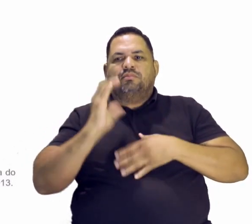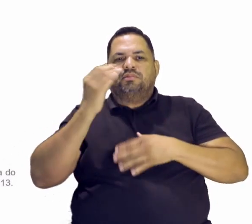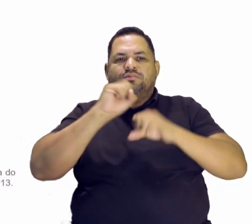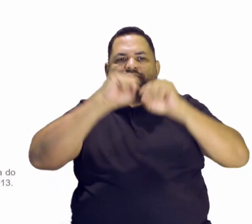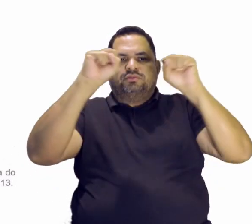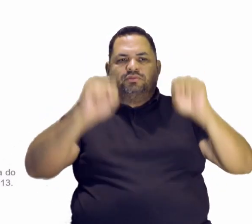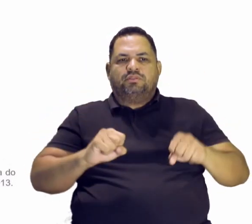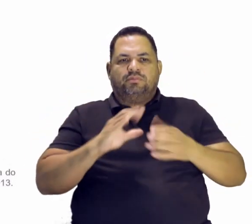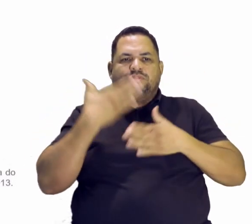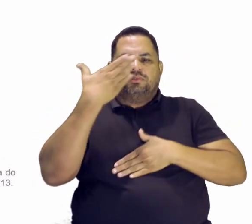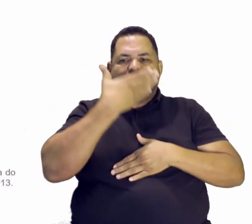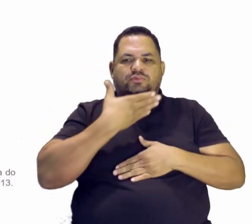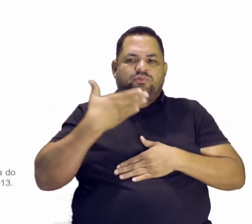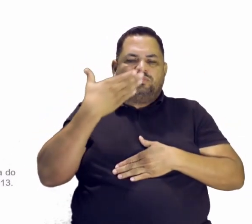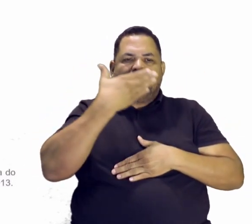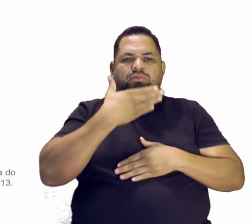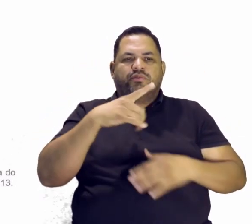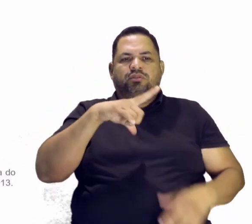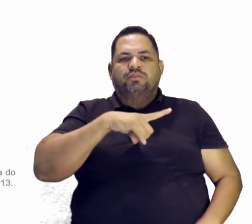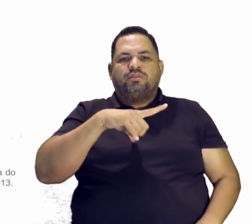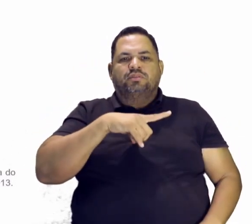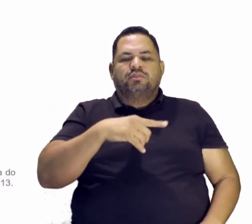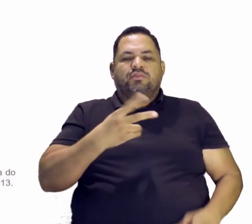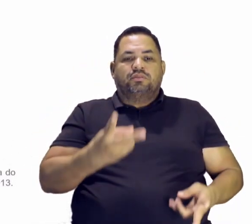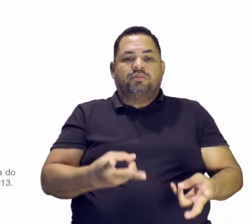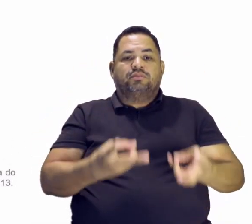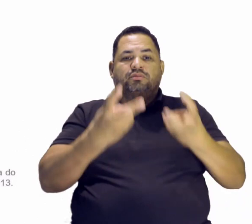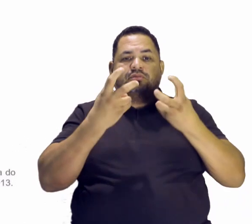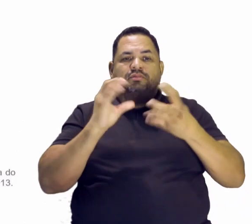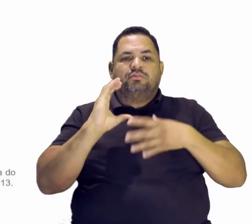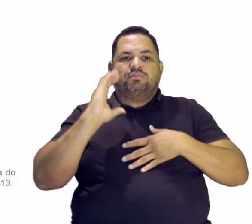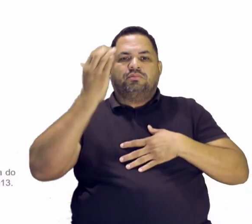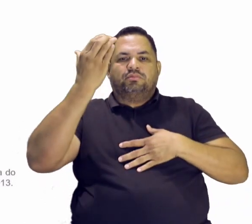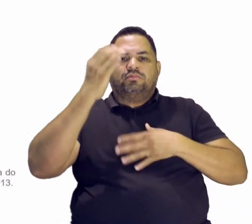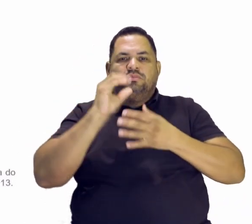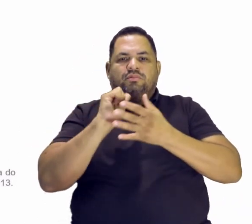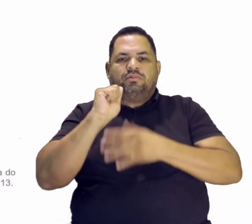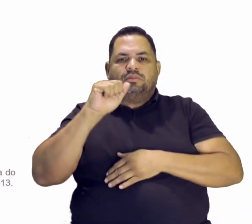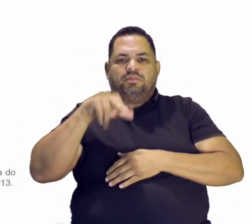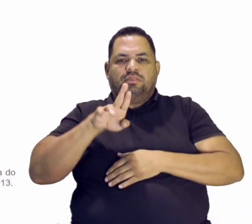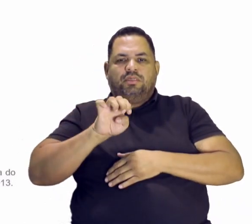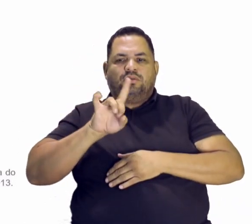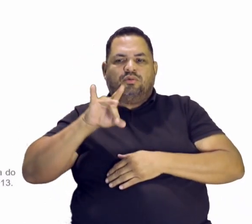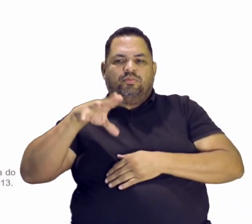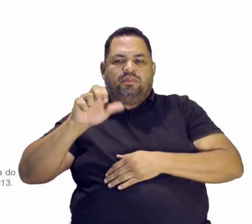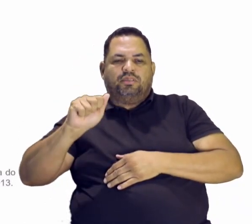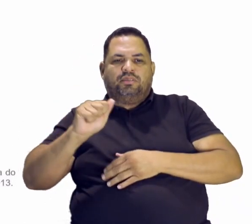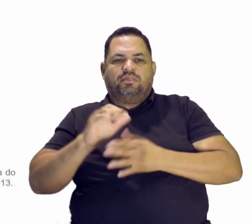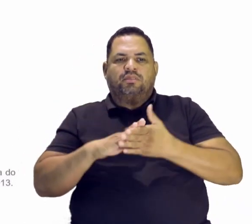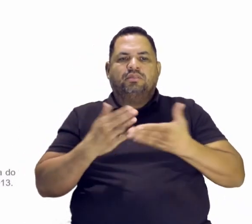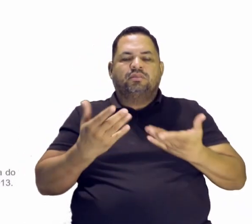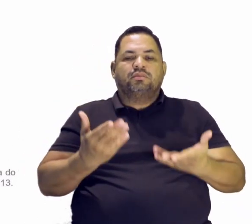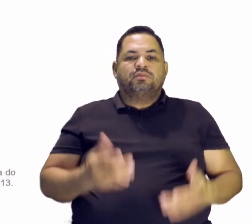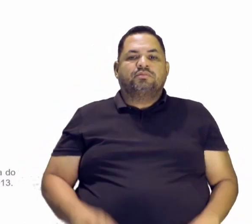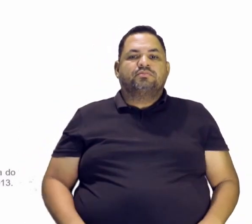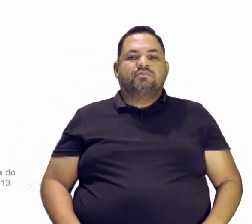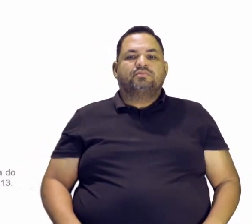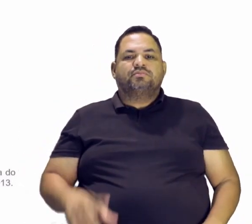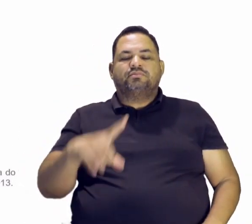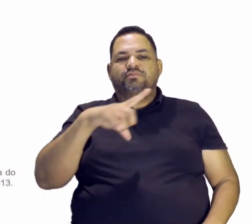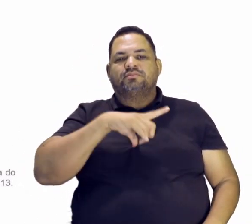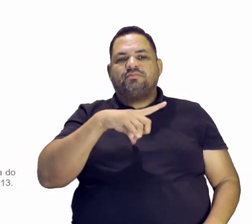tá? E aí a gente vai perceber uma capacidade anaeróbia entrando em ação e eu vou aí ter